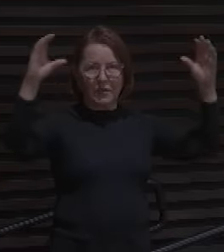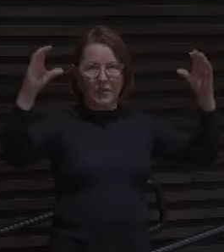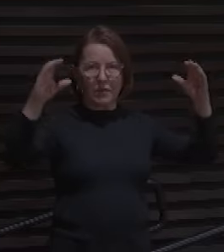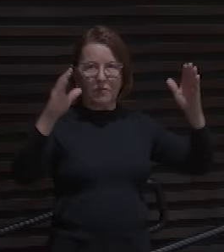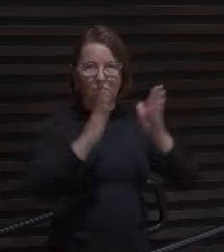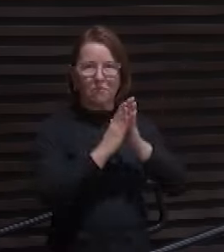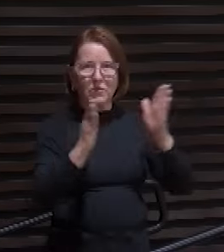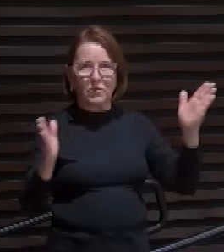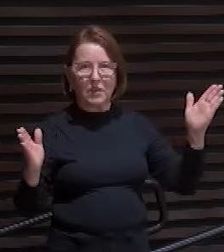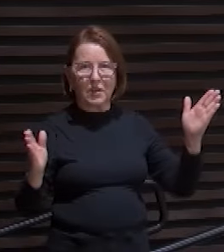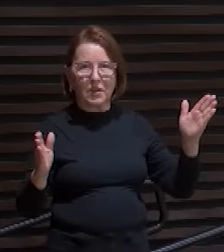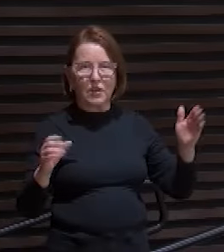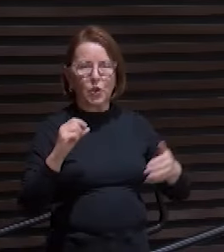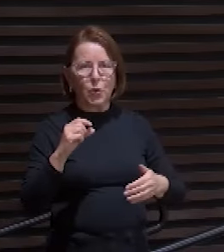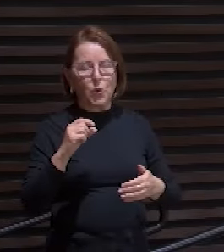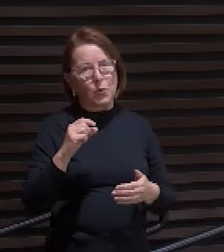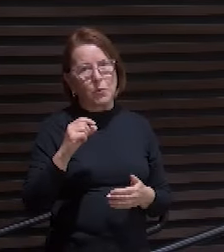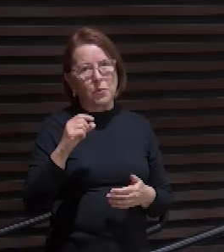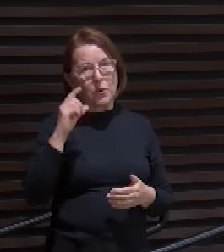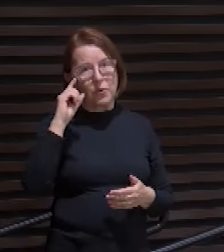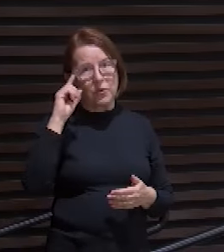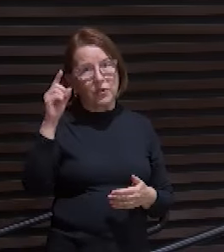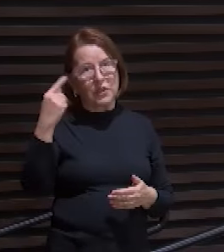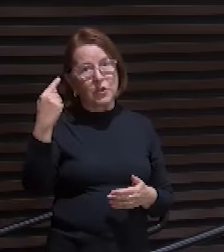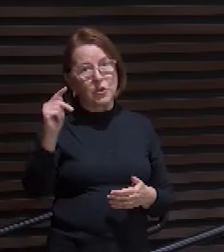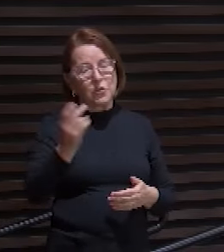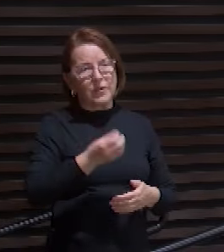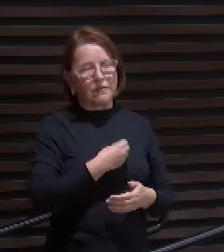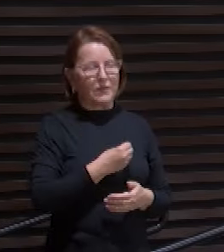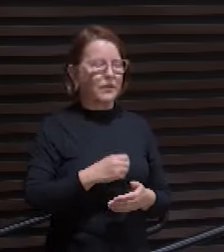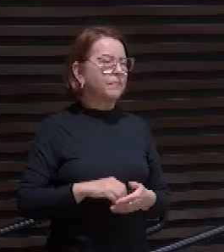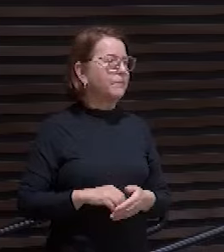Quantos anos morreu a irmã Olga?